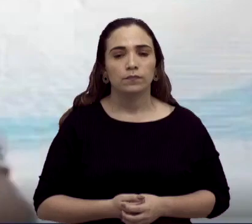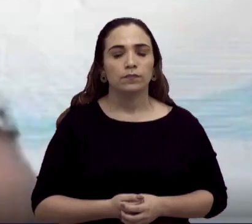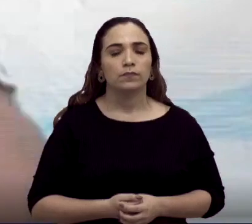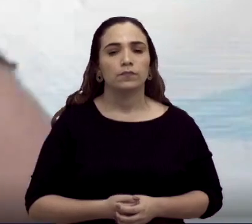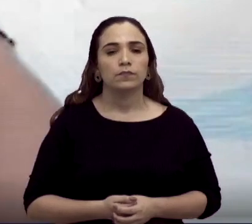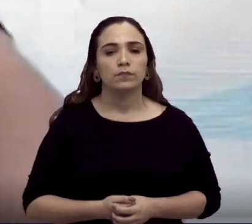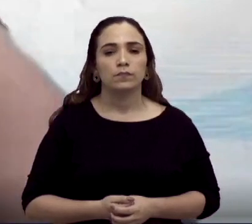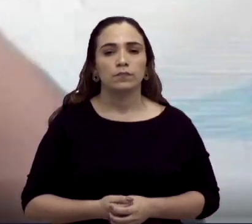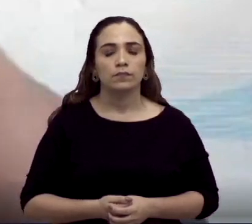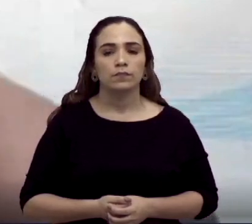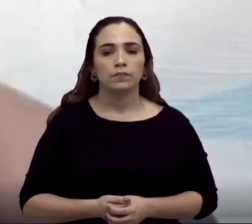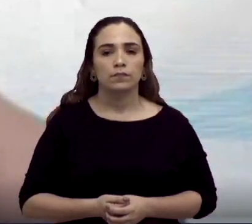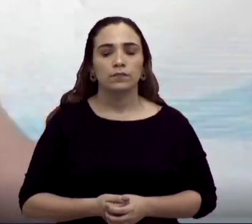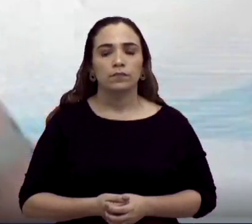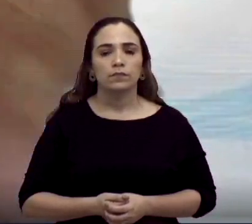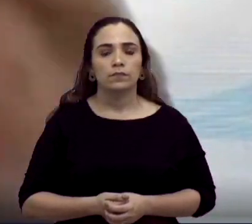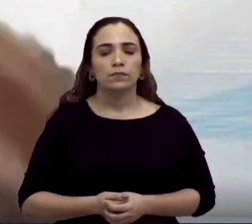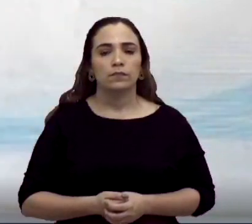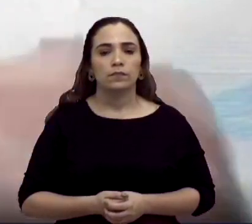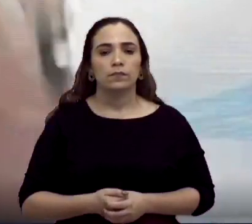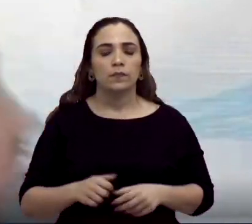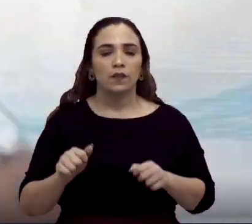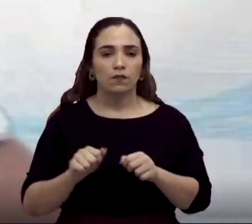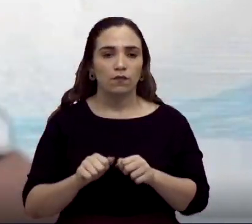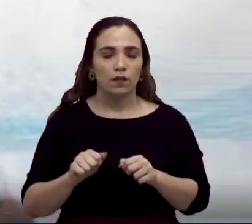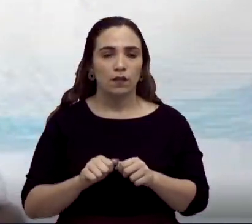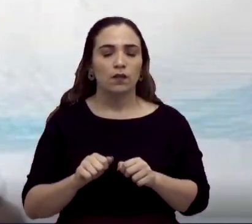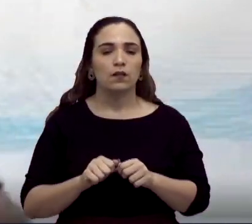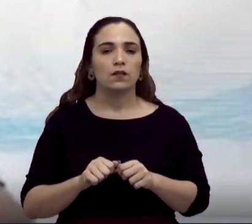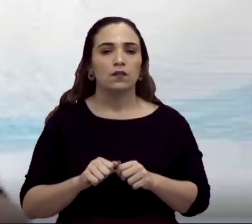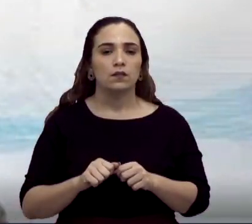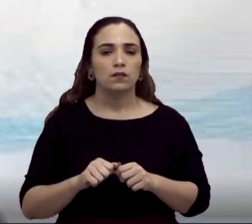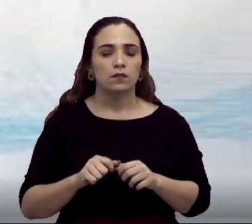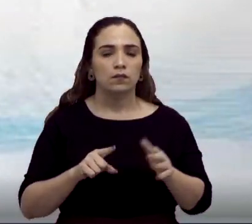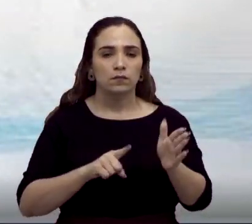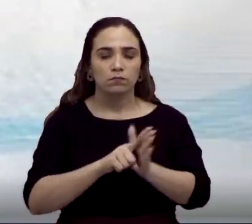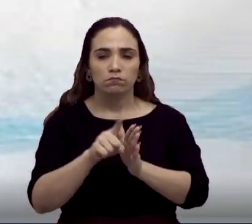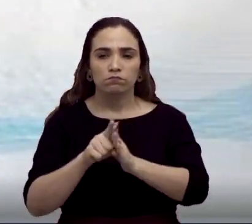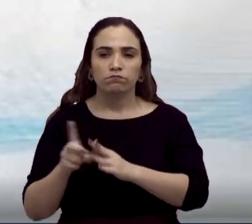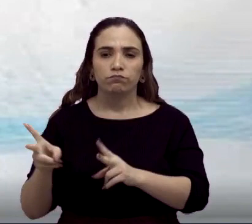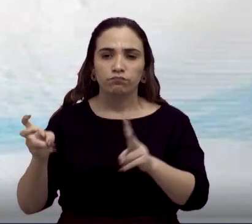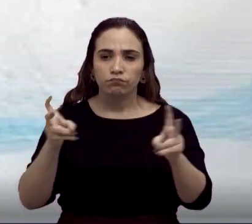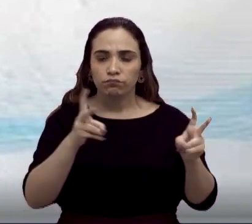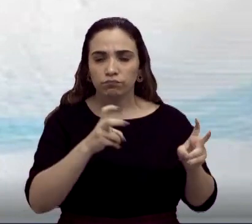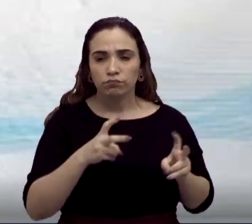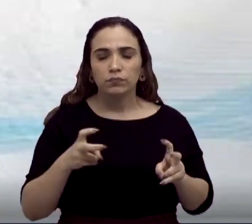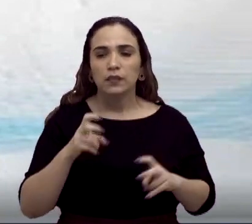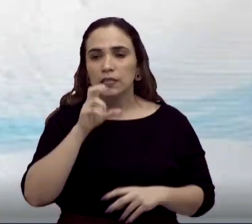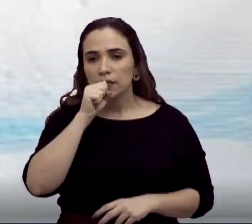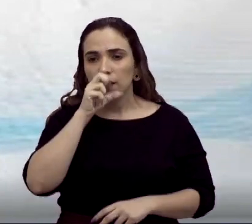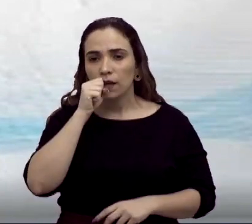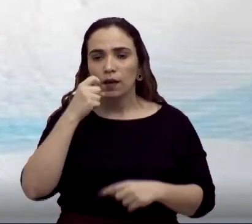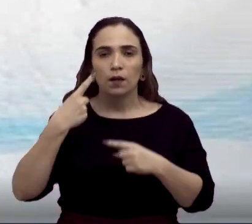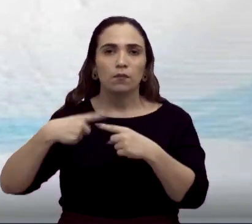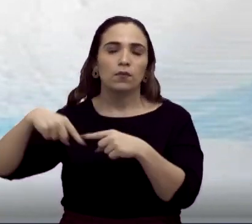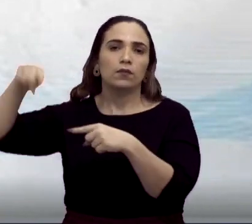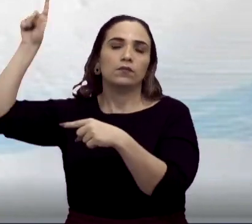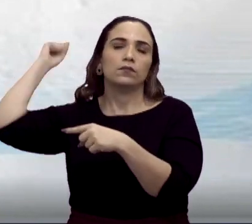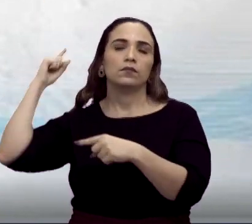fez um momento de escuta na Barra do Ceará, no sábado passado,